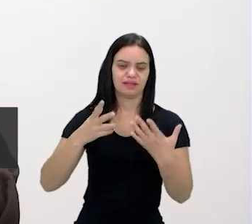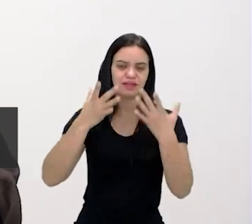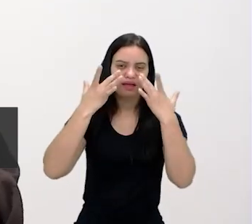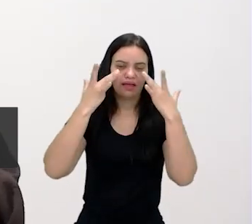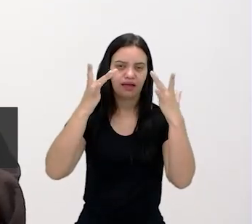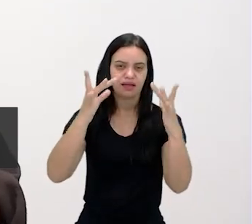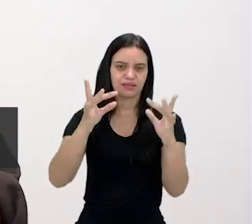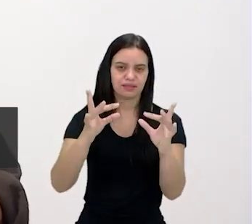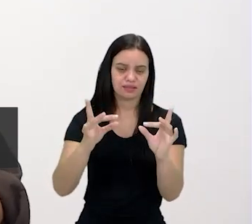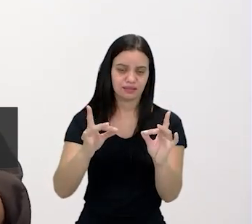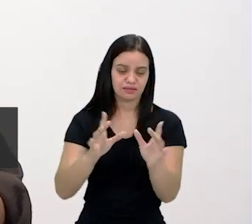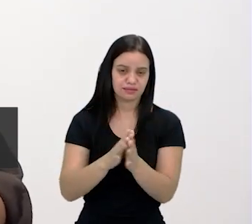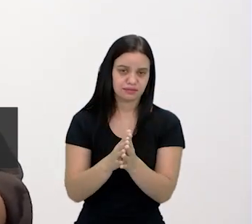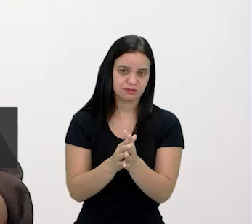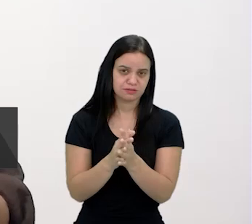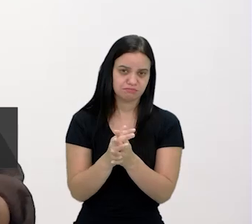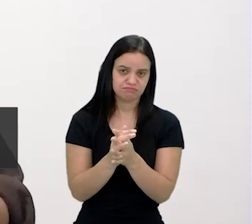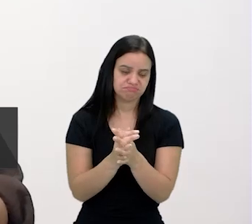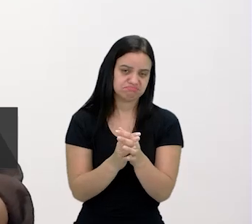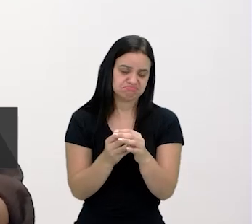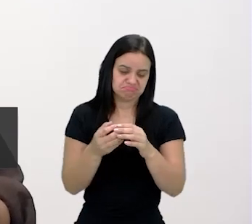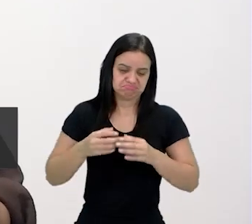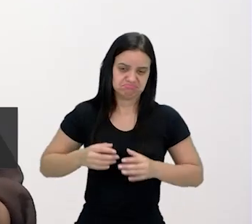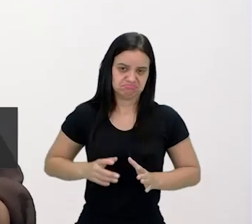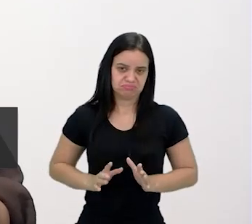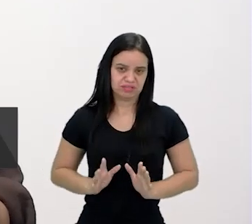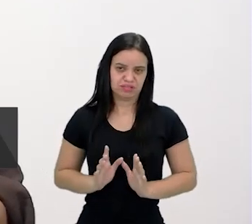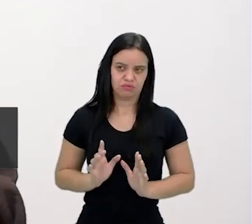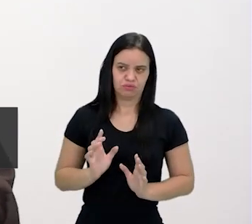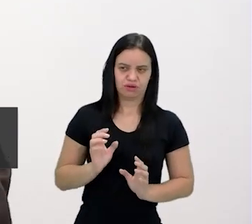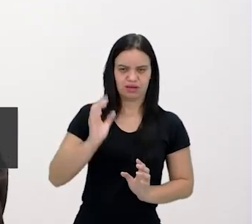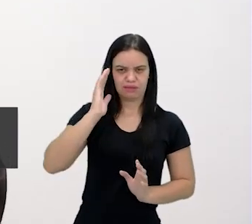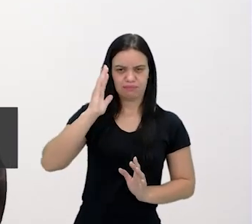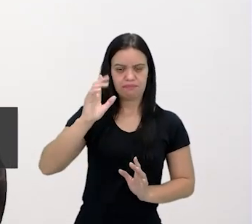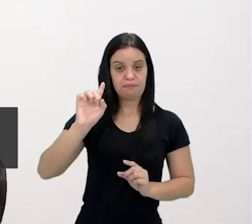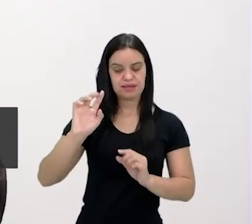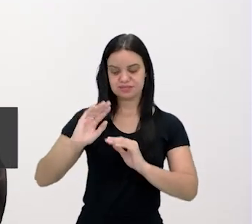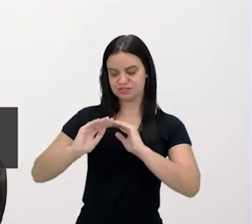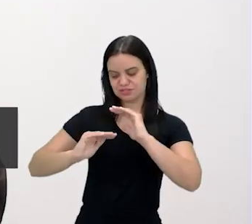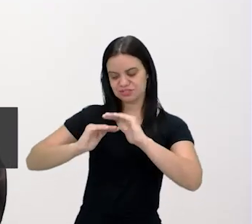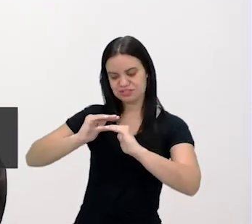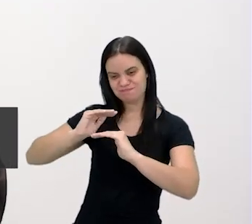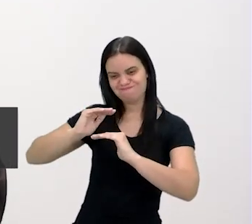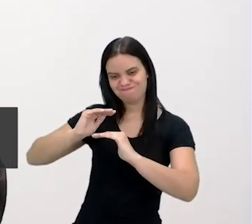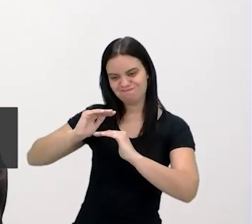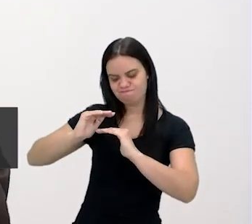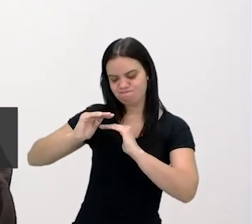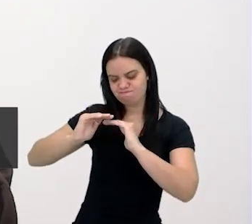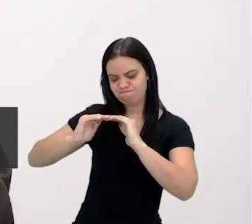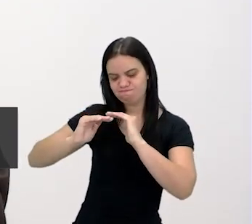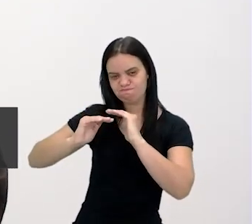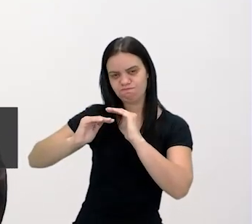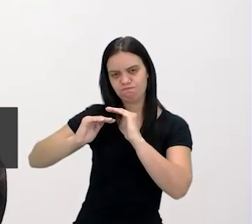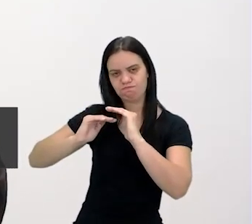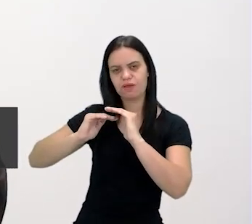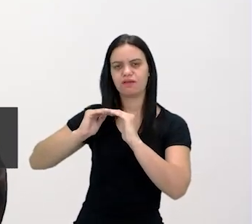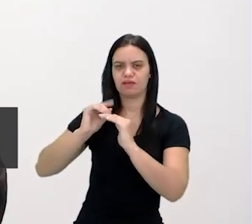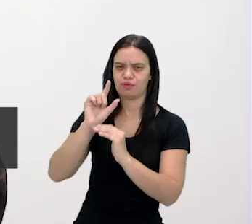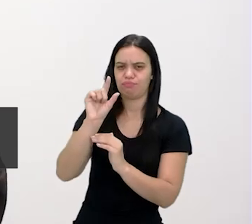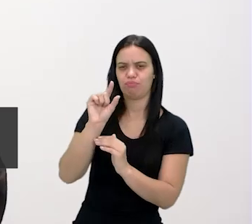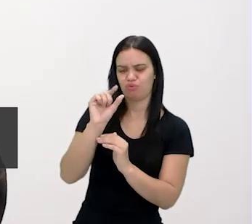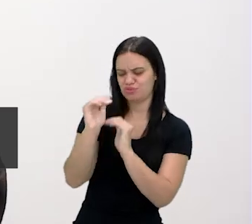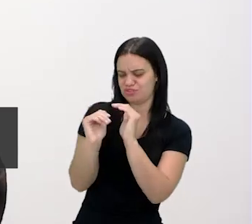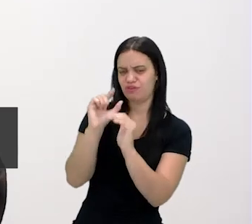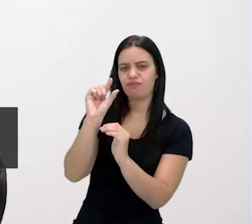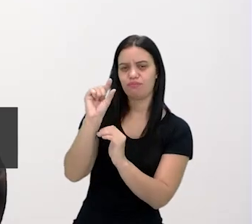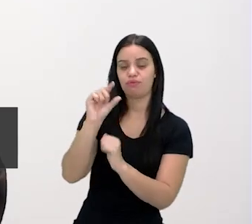precisa aprender ainda. A gente nasce com essa capacidade, mas desenvolve pouco. Nasce, mas desenvolve pouco.